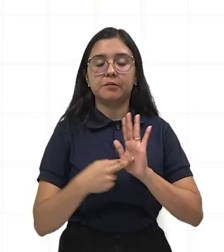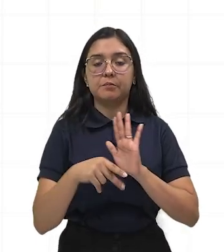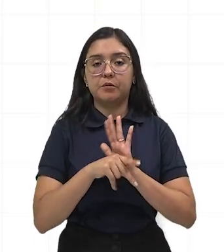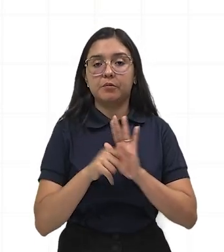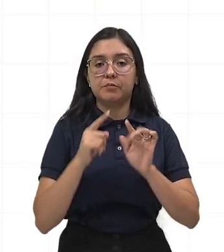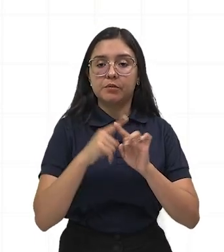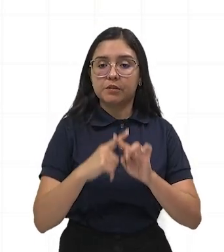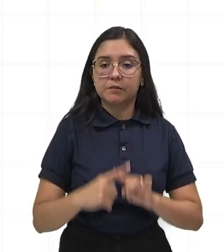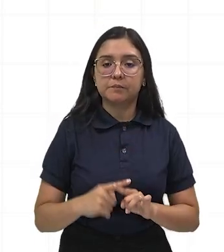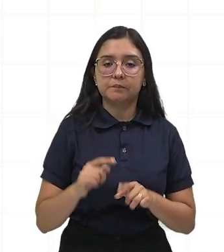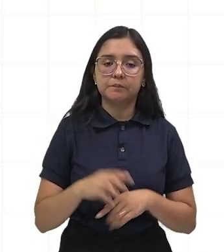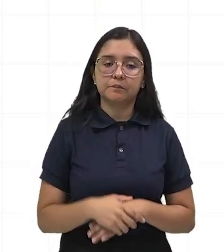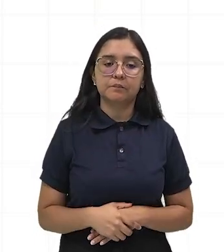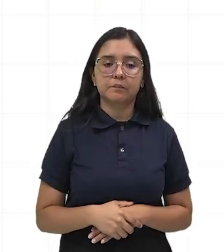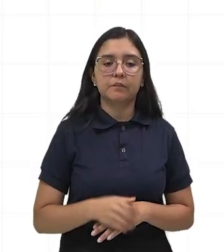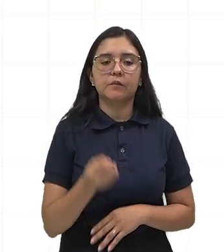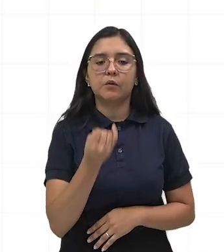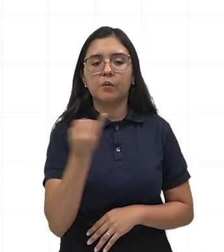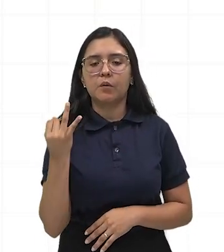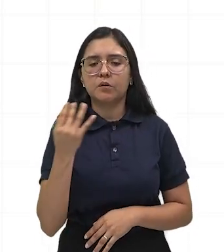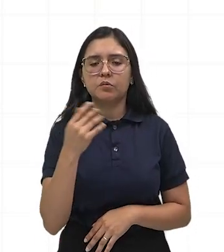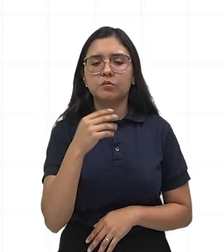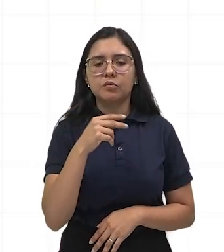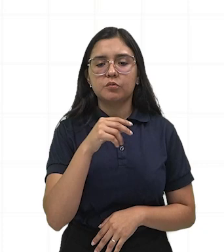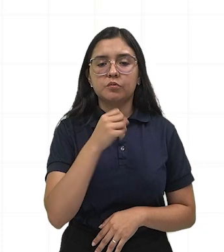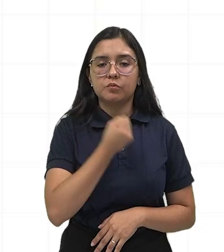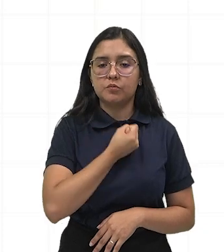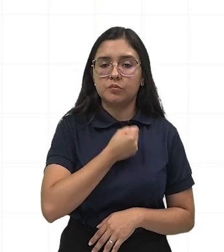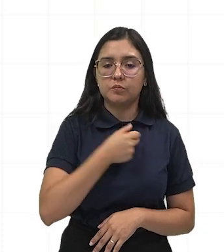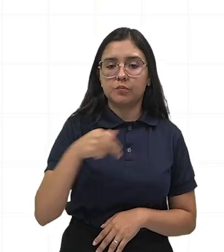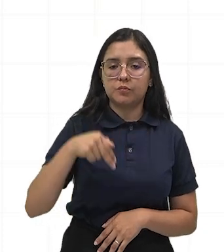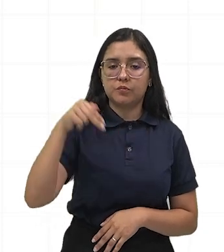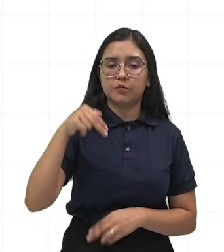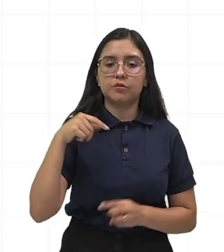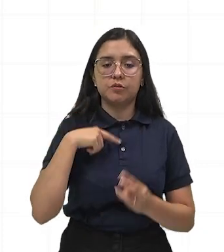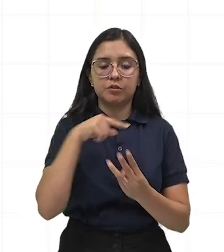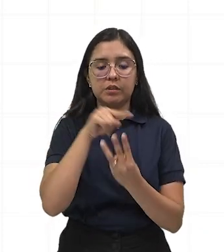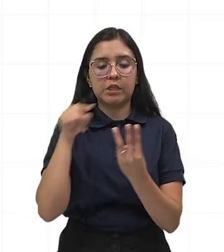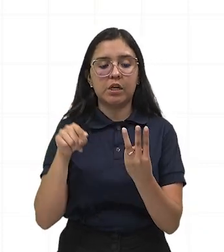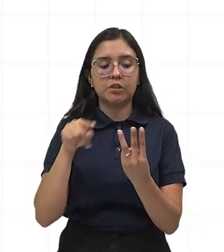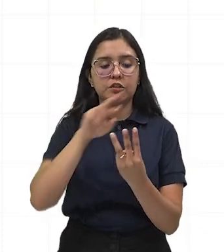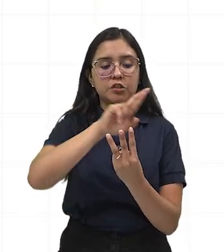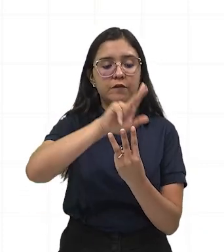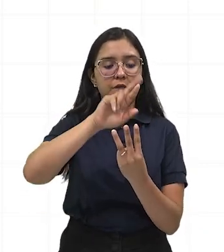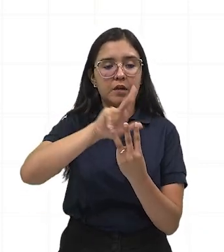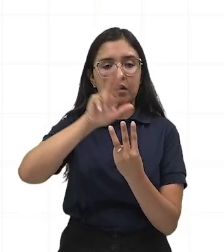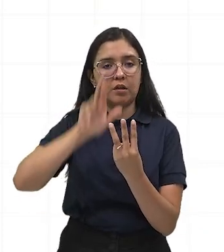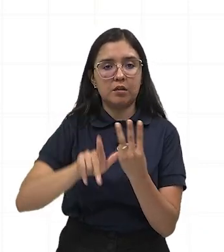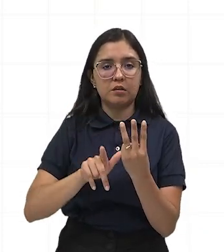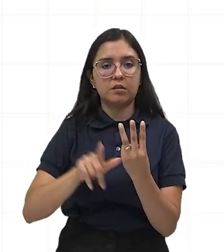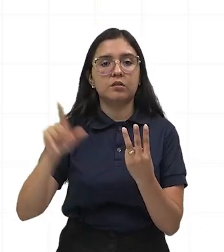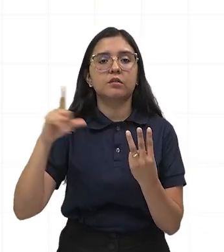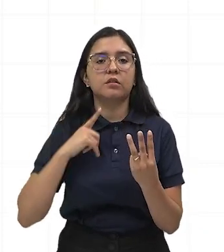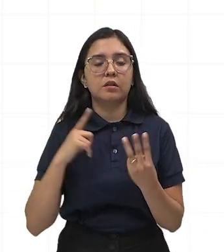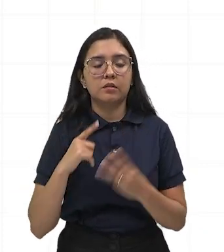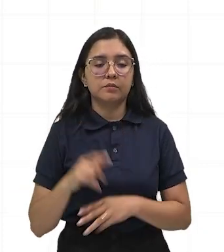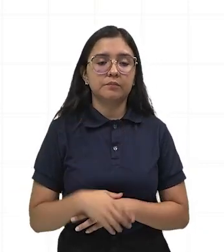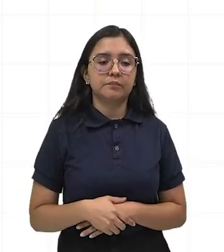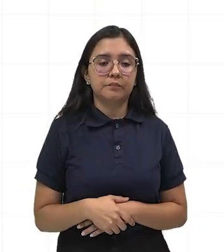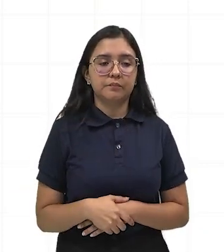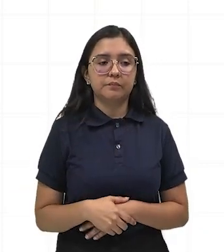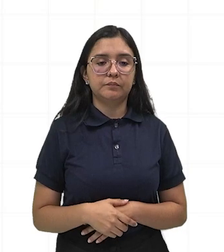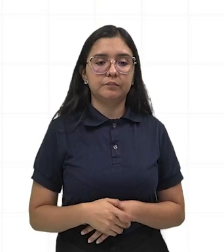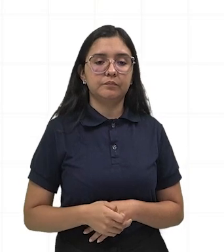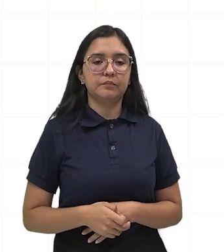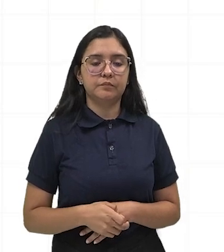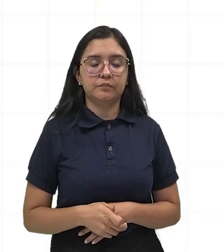Ó. Quantos números naturais de 3 algarismos distintos existem? Então, vamos